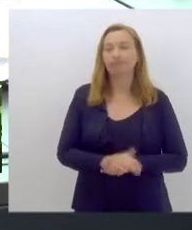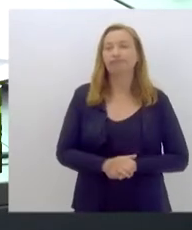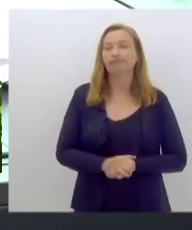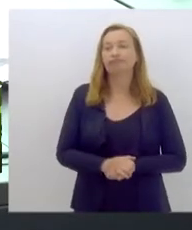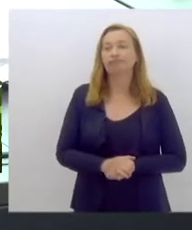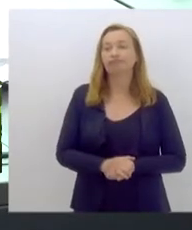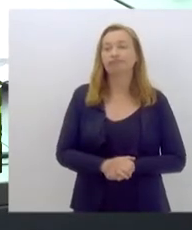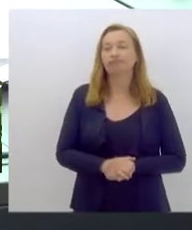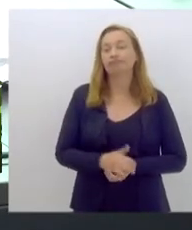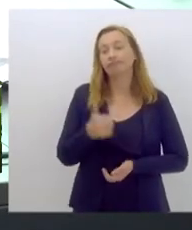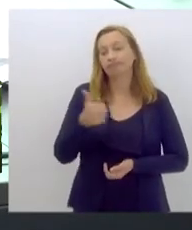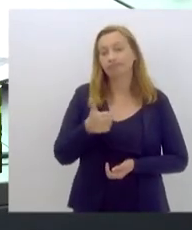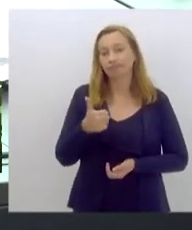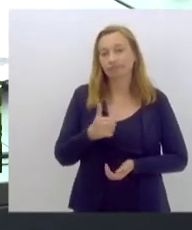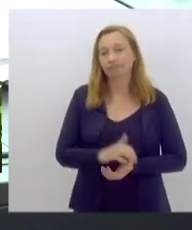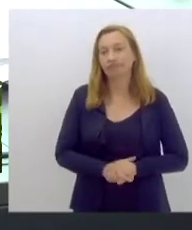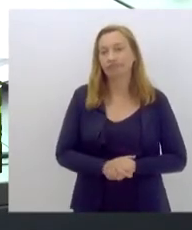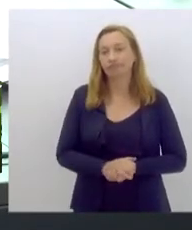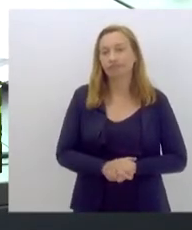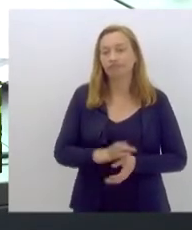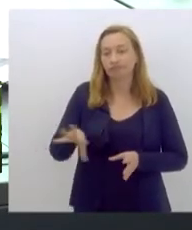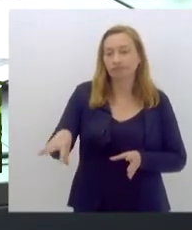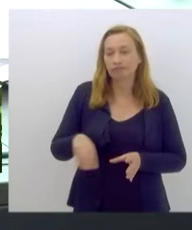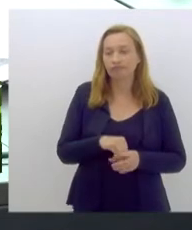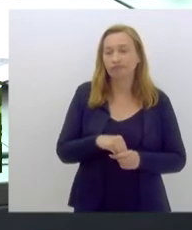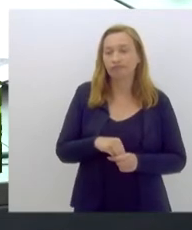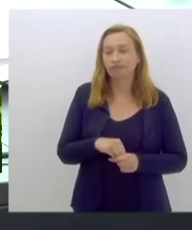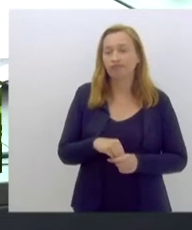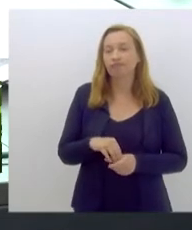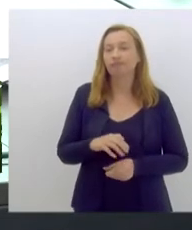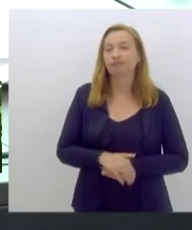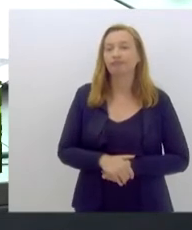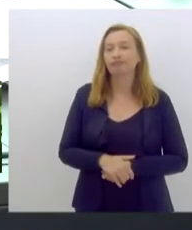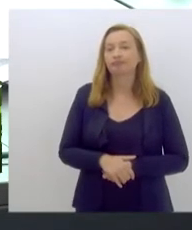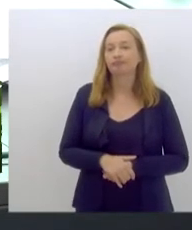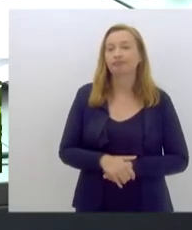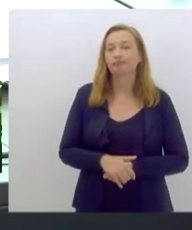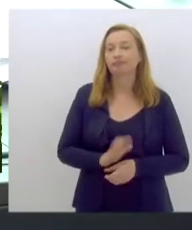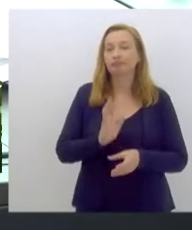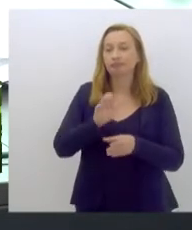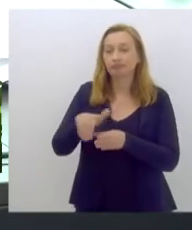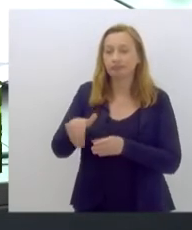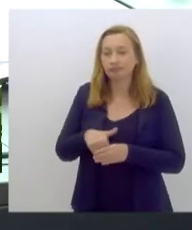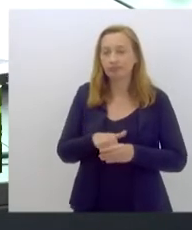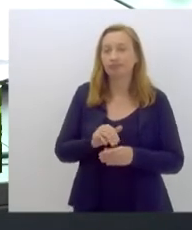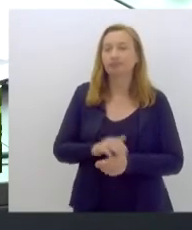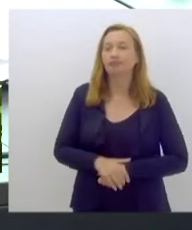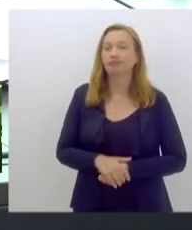Essa é a primeira parte introduzida no voto.